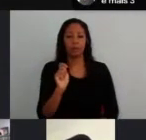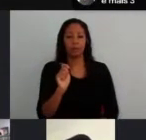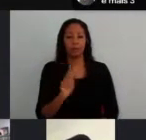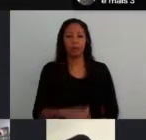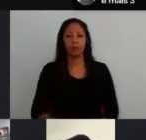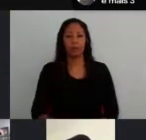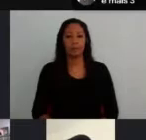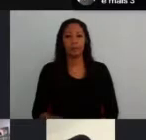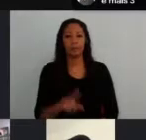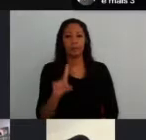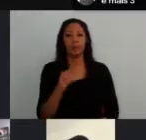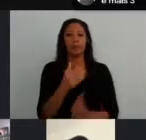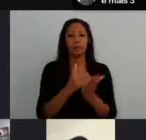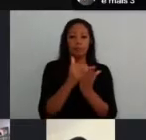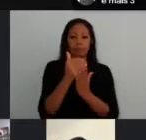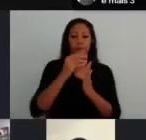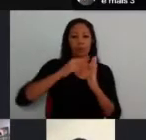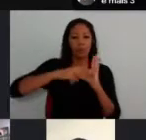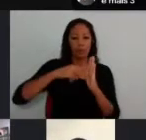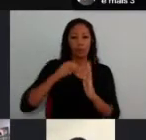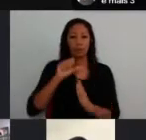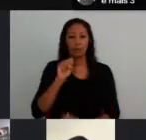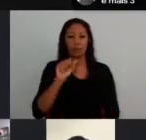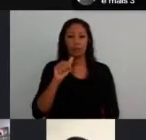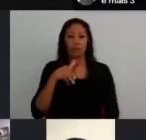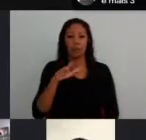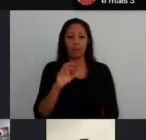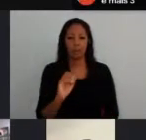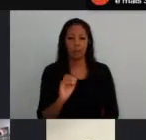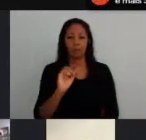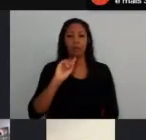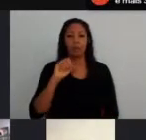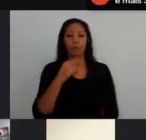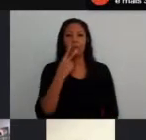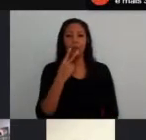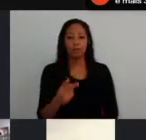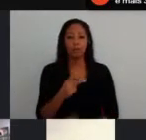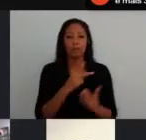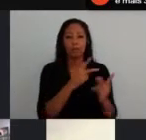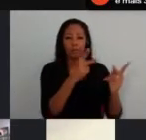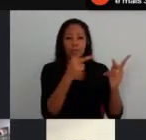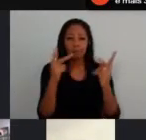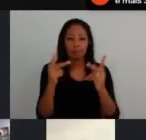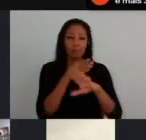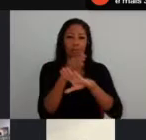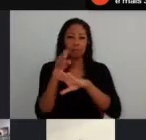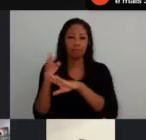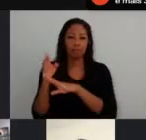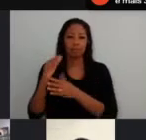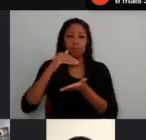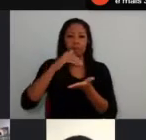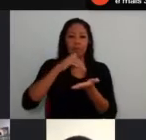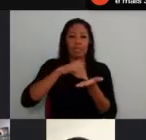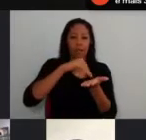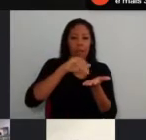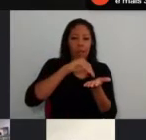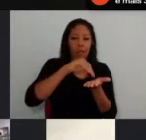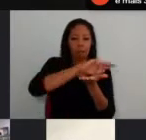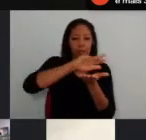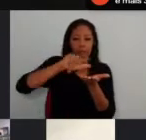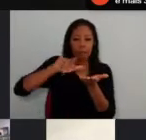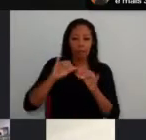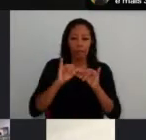leitura no livro de Salmos. Em seguida, registrou as visitas realizadas na Secretaria Municipal de Parnamirim e parabenizou